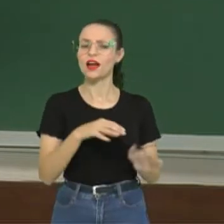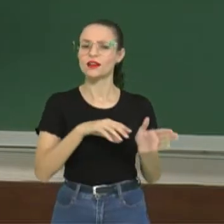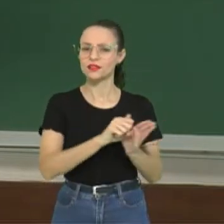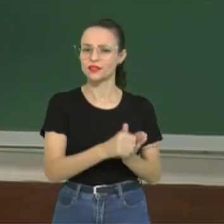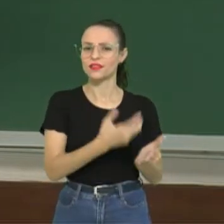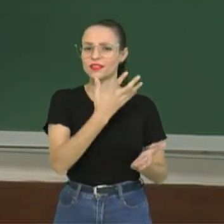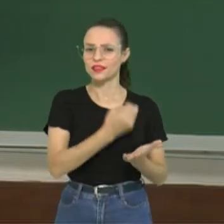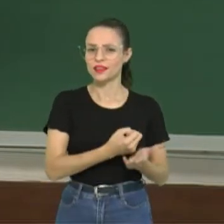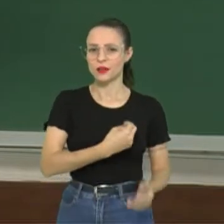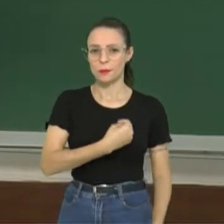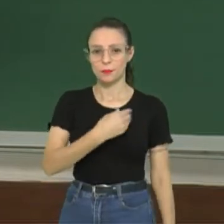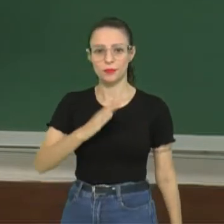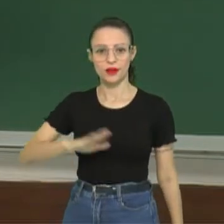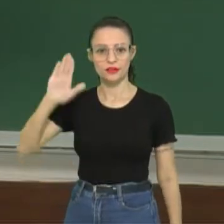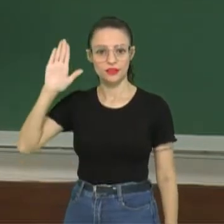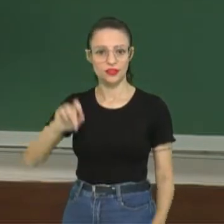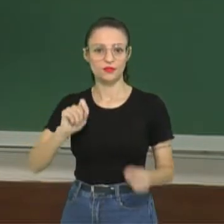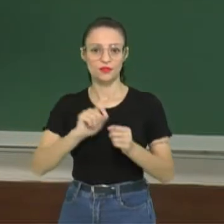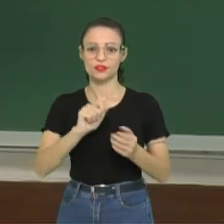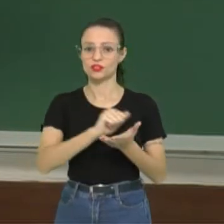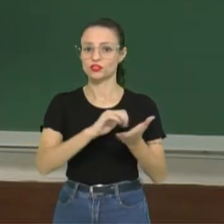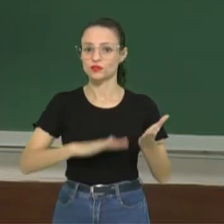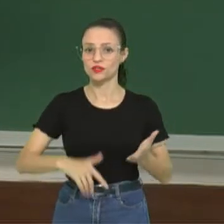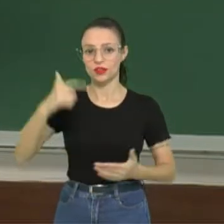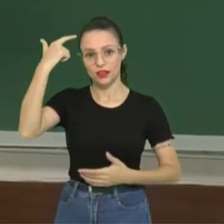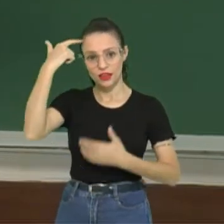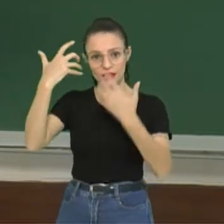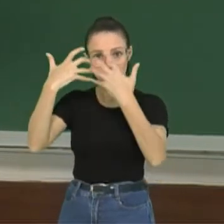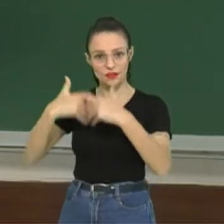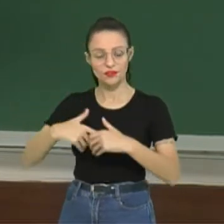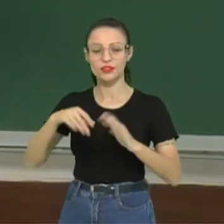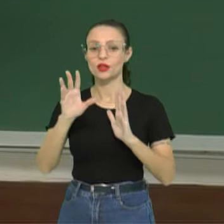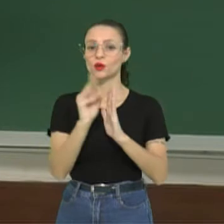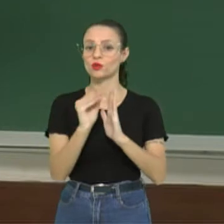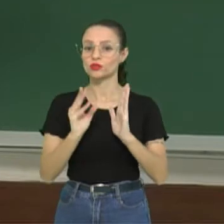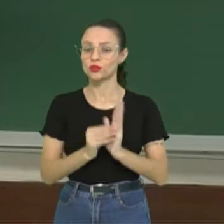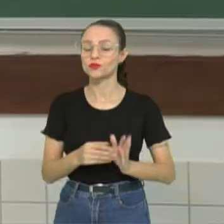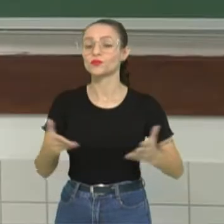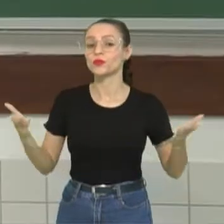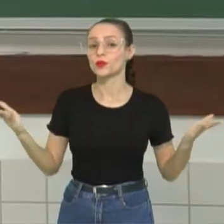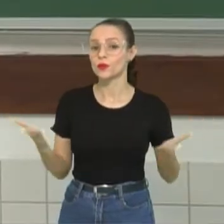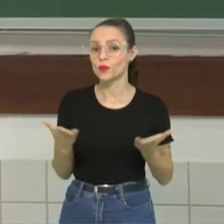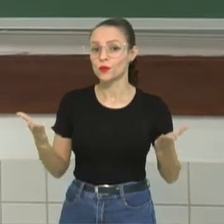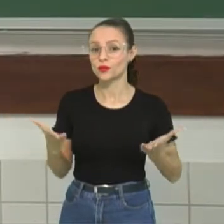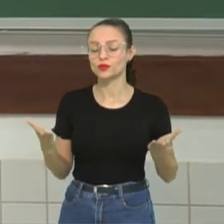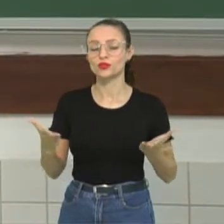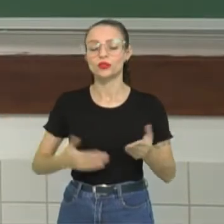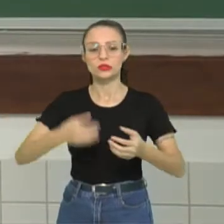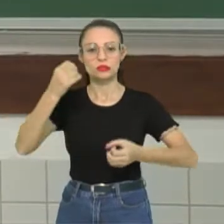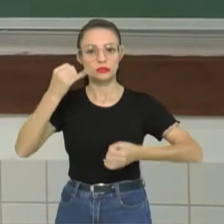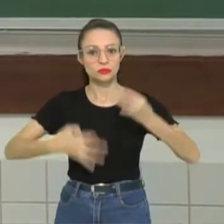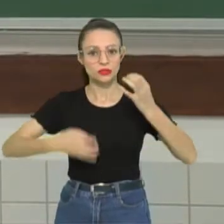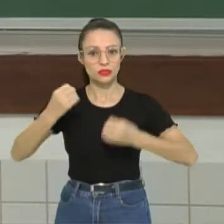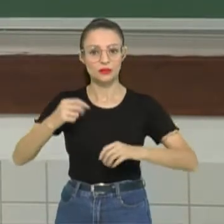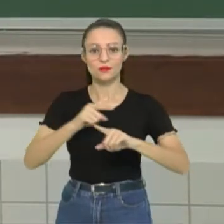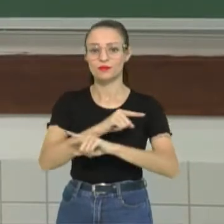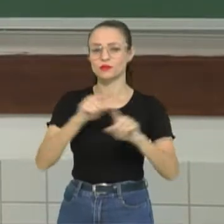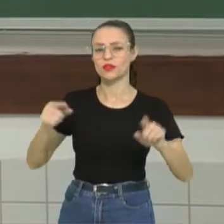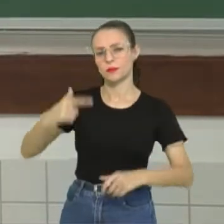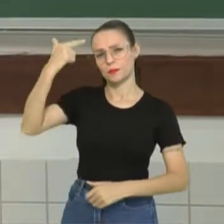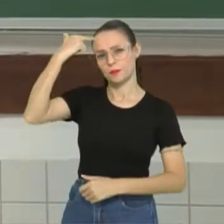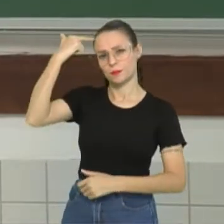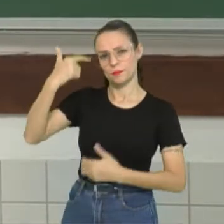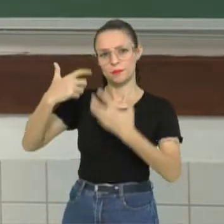presença a faça atividade reflita sobre o conteúdo bom hoje como eu comecei com vocês nós vamos pensar